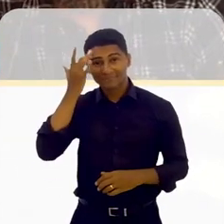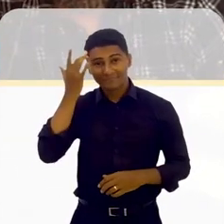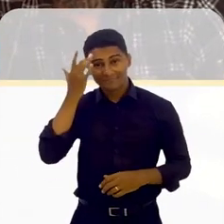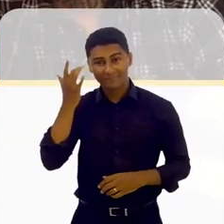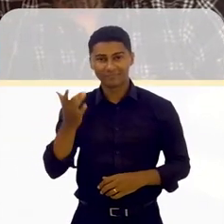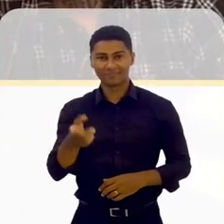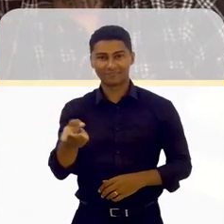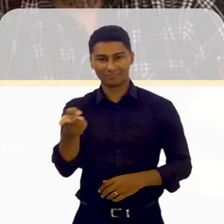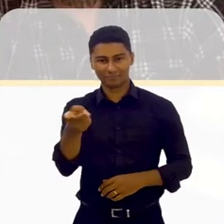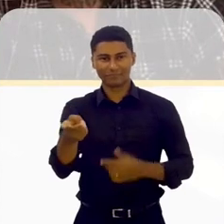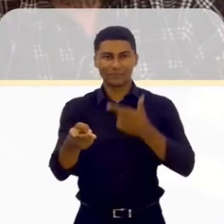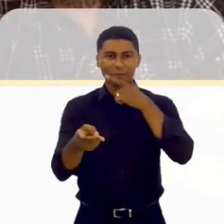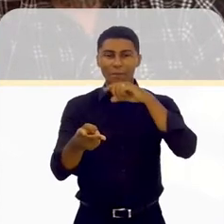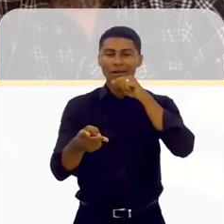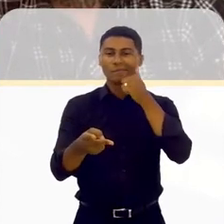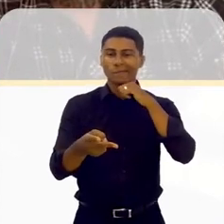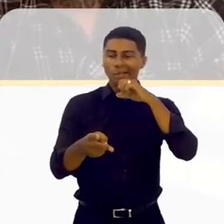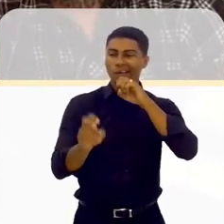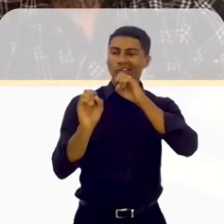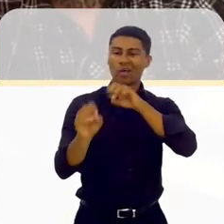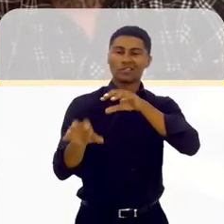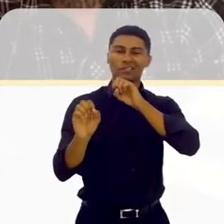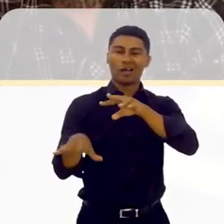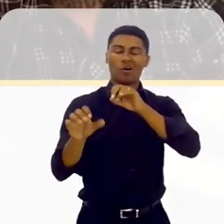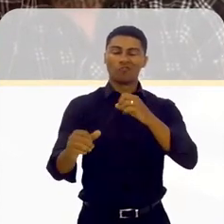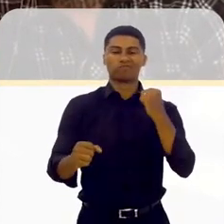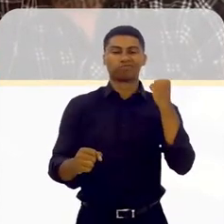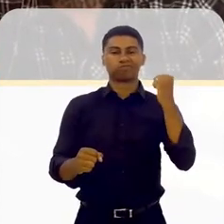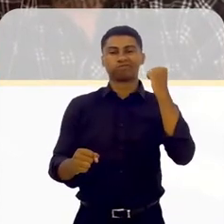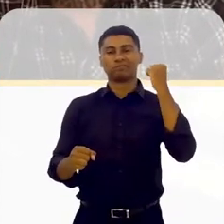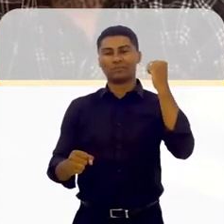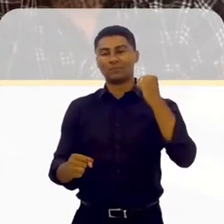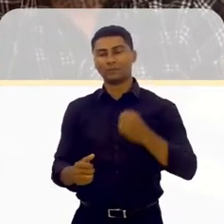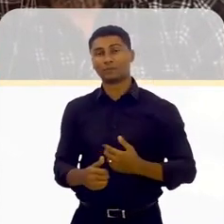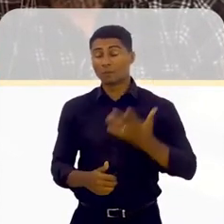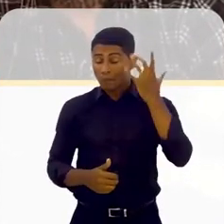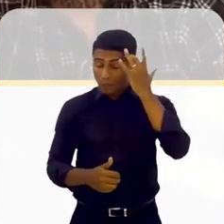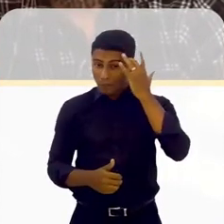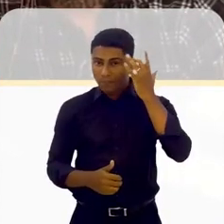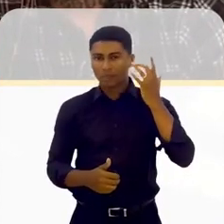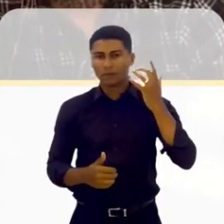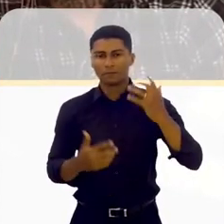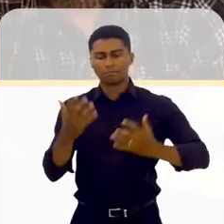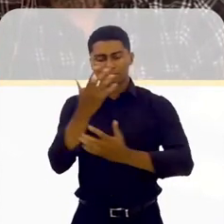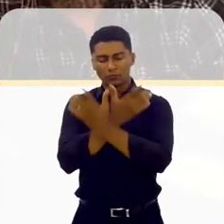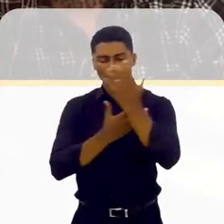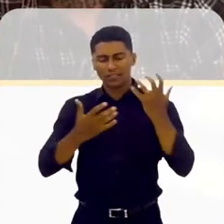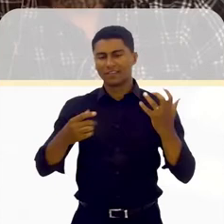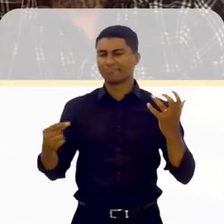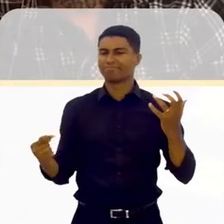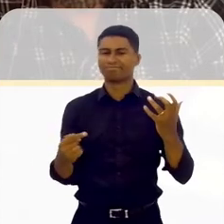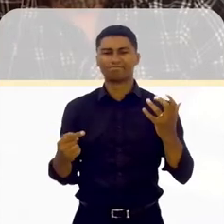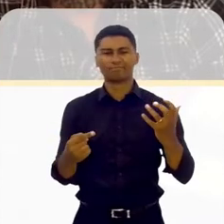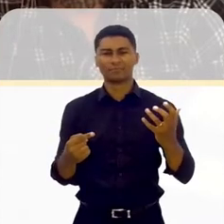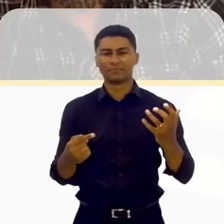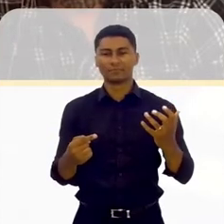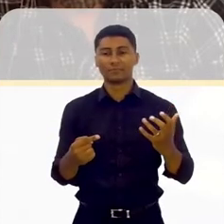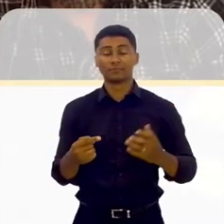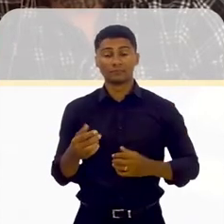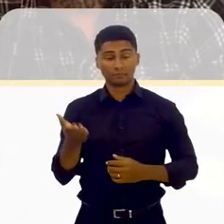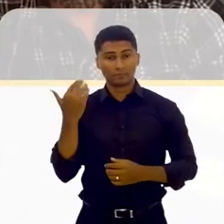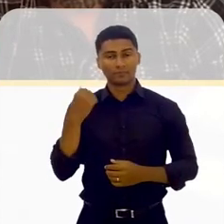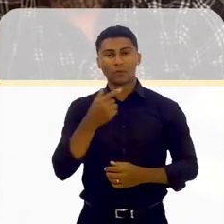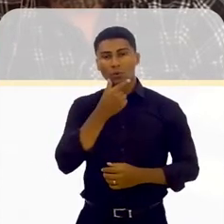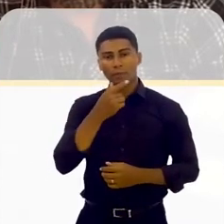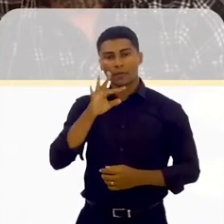vocês devem ter tido uma educação muito poderosa. Eu acho que a música, eu acho, não tenho certeza, a música é algo. Outro dia o